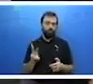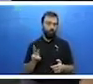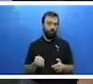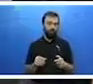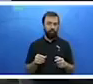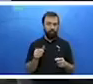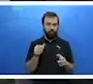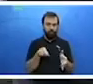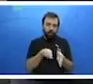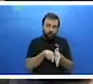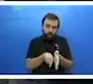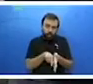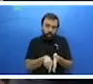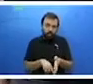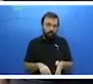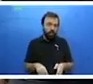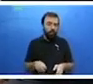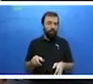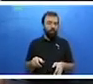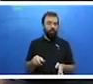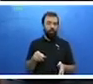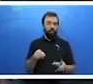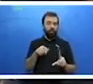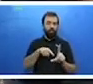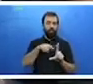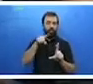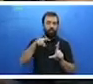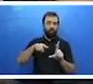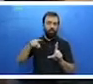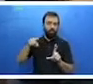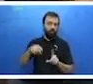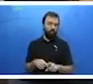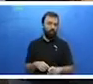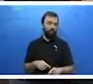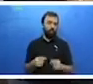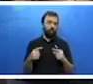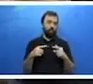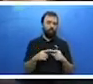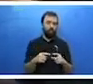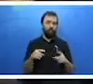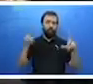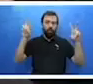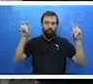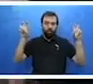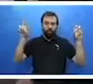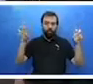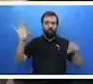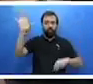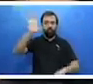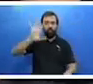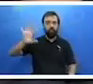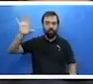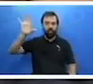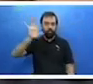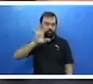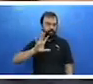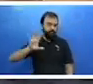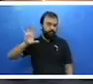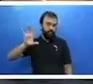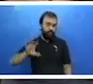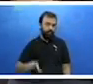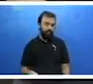um gráfico. Mas esse gráfico está falando das regiões. As regiões brasileiras têm características